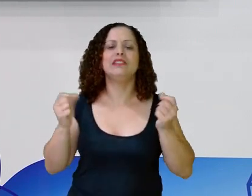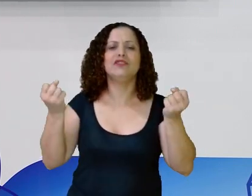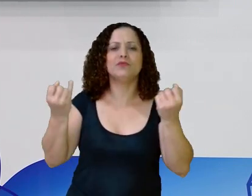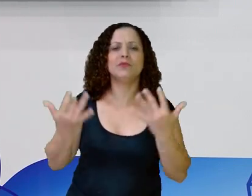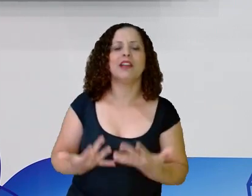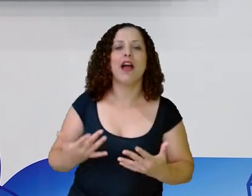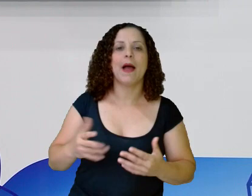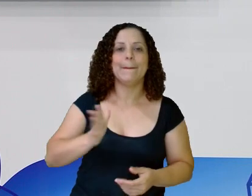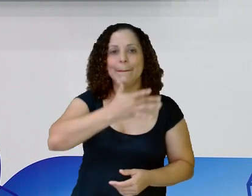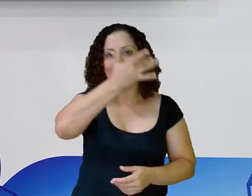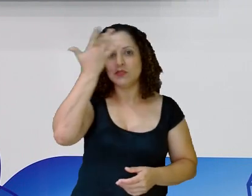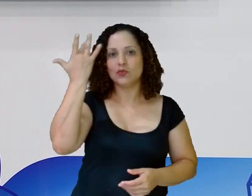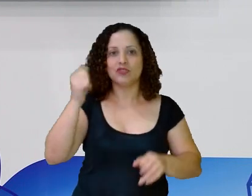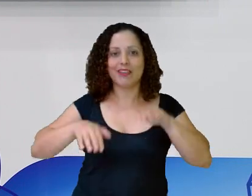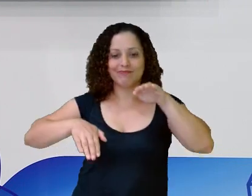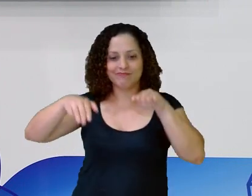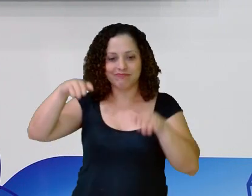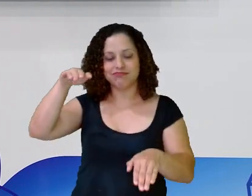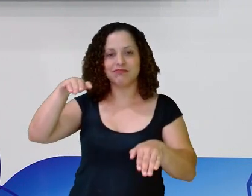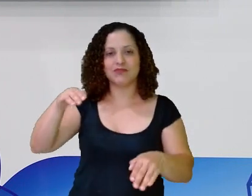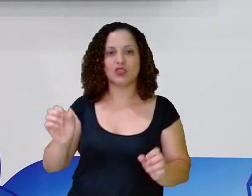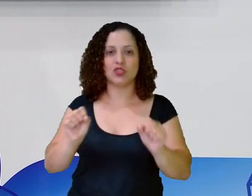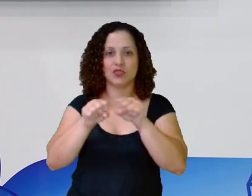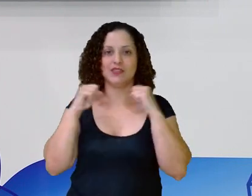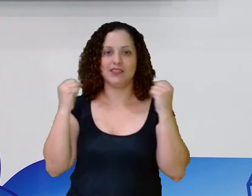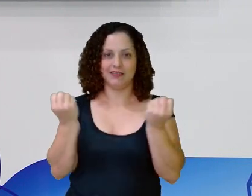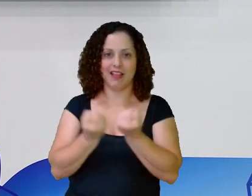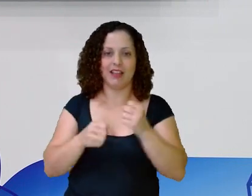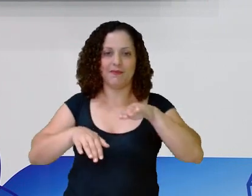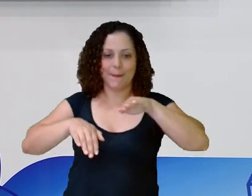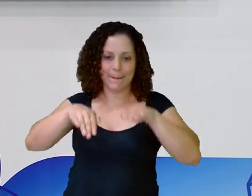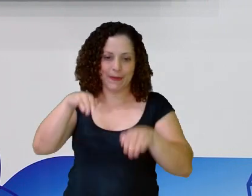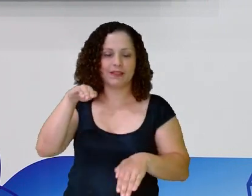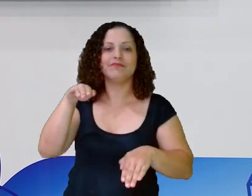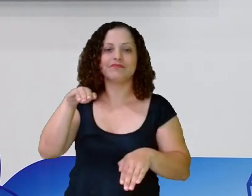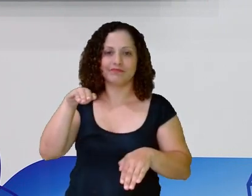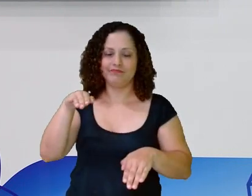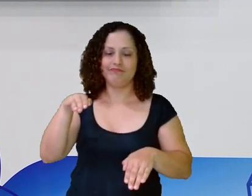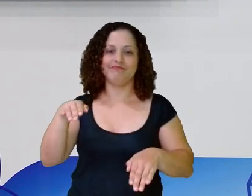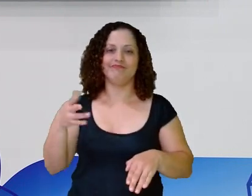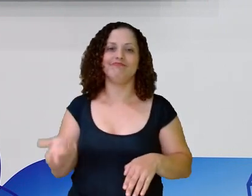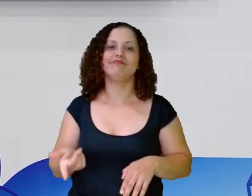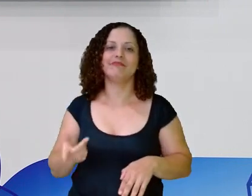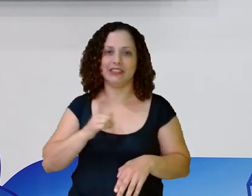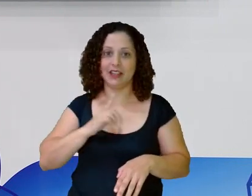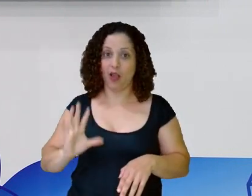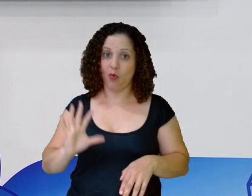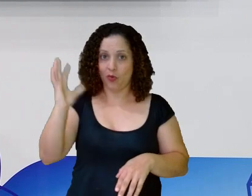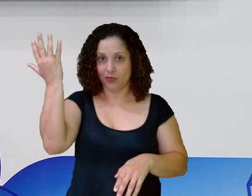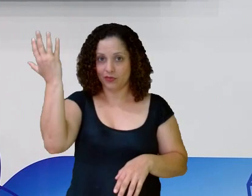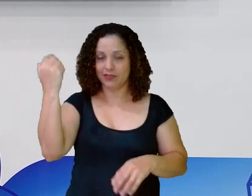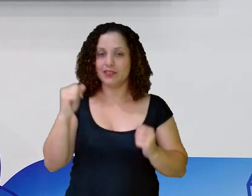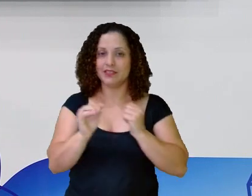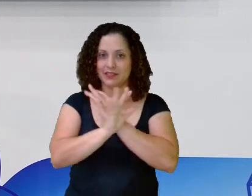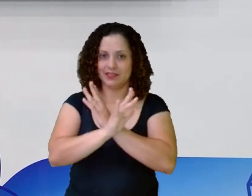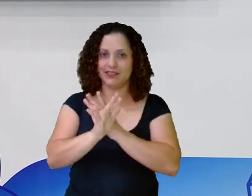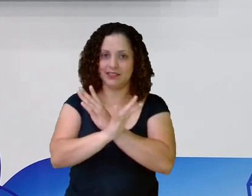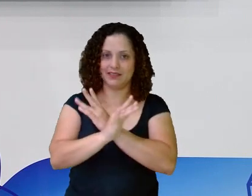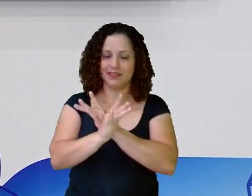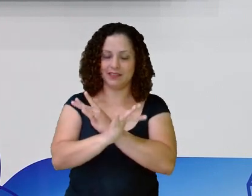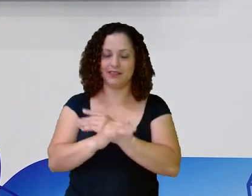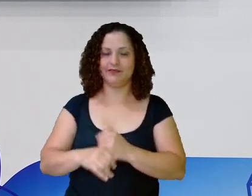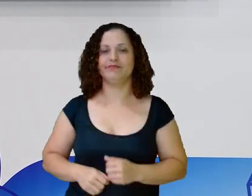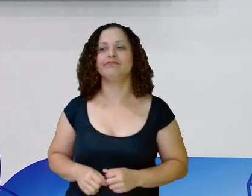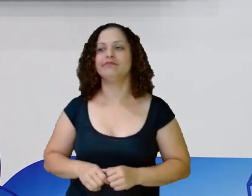desce, ele está falando das desigualdades sociais, que infelizmente são bem acentuadas também nos grandes centros urbanos.